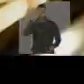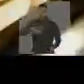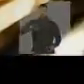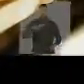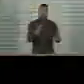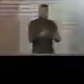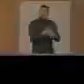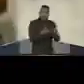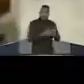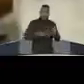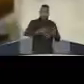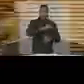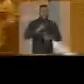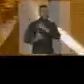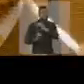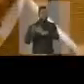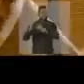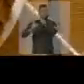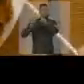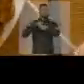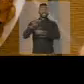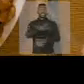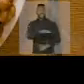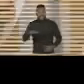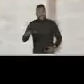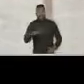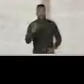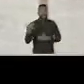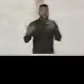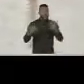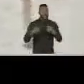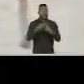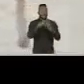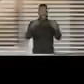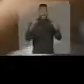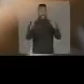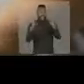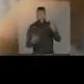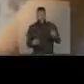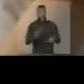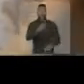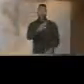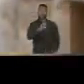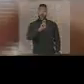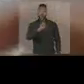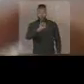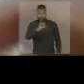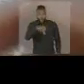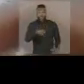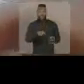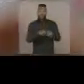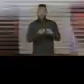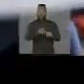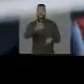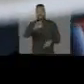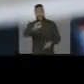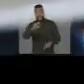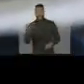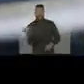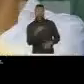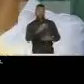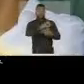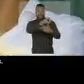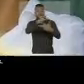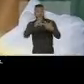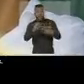milhões de pessoas saíram da miséria. A pobreza e a mortalidade infantil caíram pela metade. Com o ProUni, o Fiei Sem Fiador